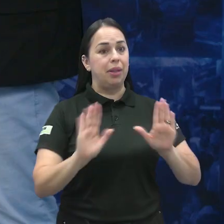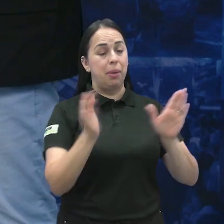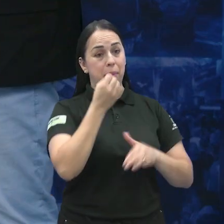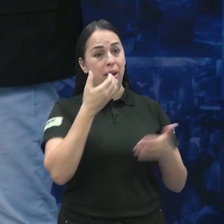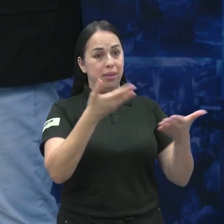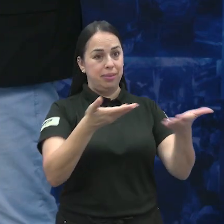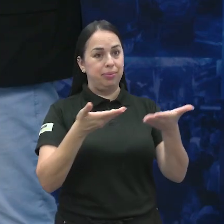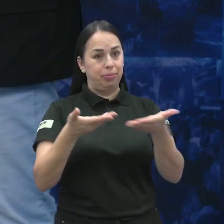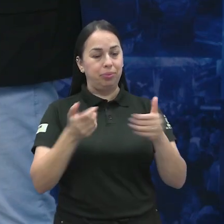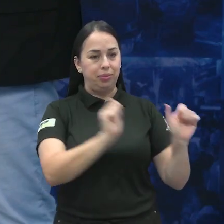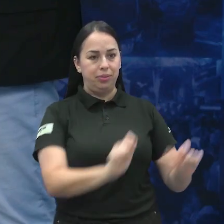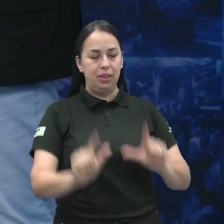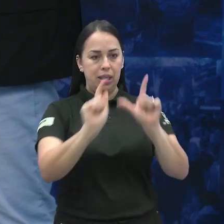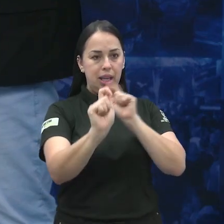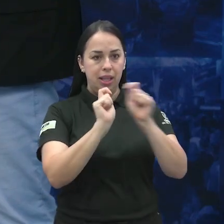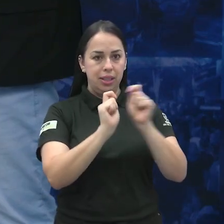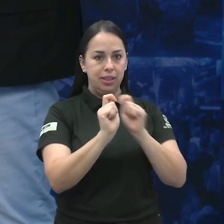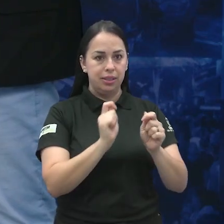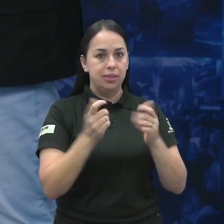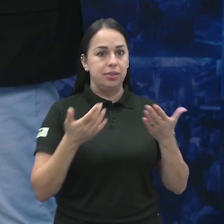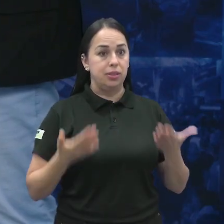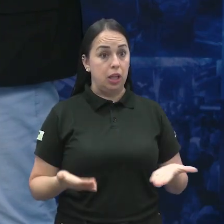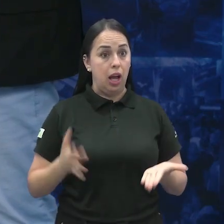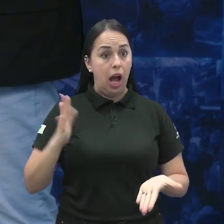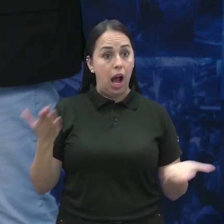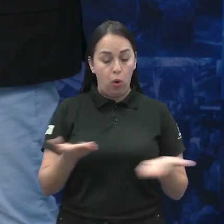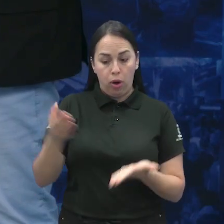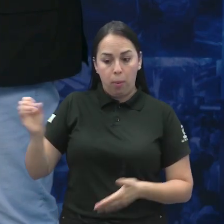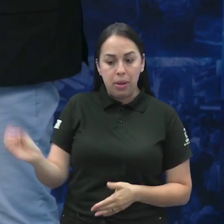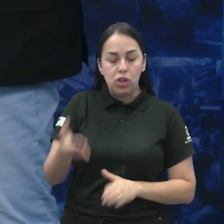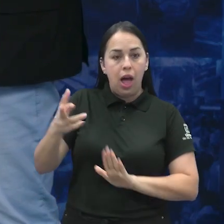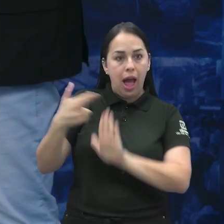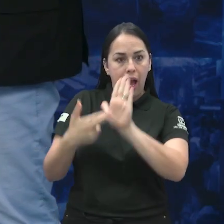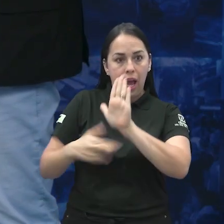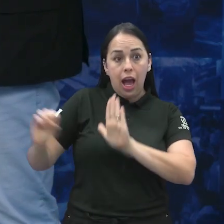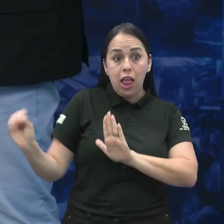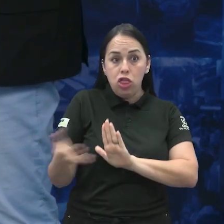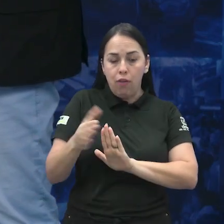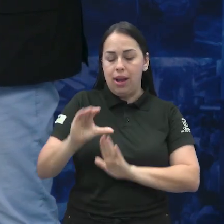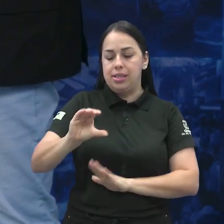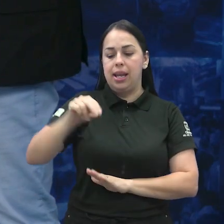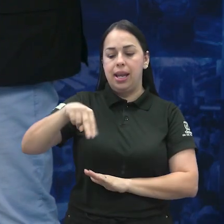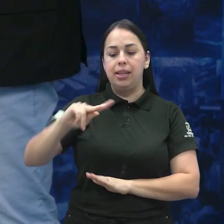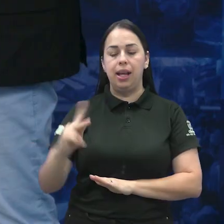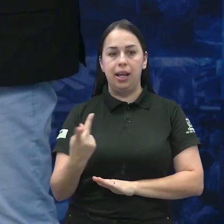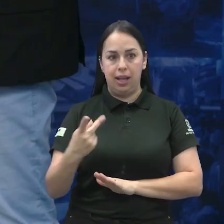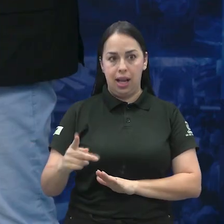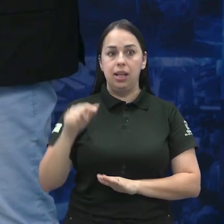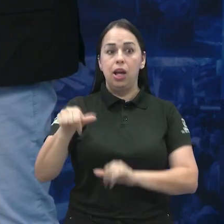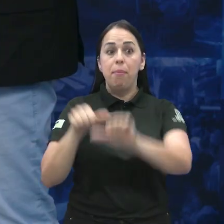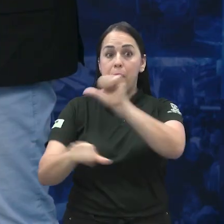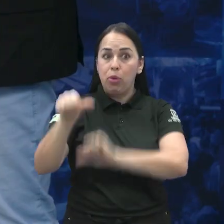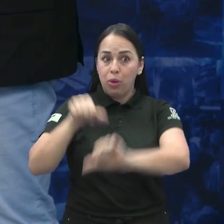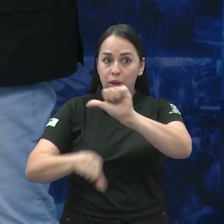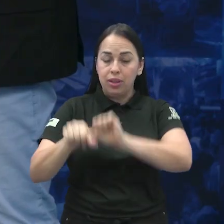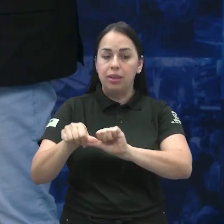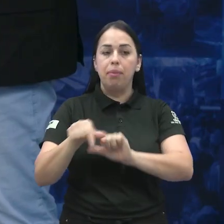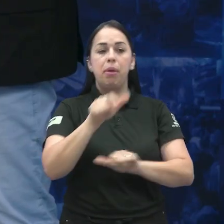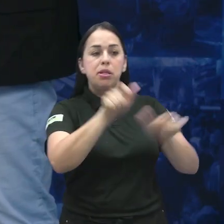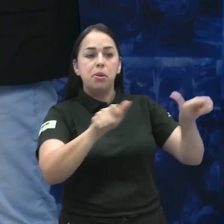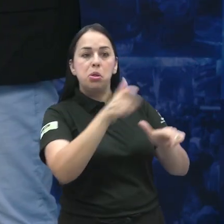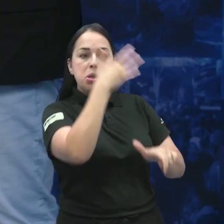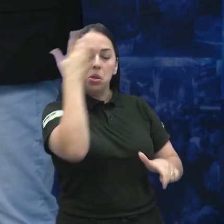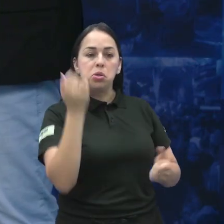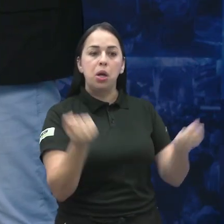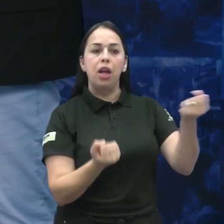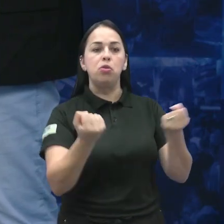Olá, seja bem-vindo ao Boletim Entrevista. Entrou em vigor a renovação automática da CNH para os chamados bons